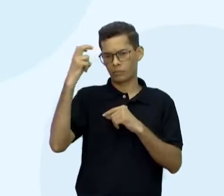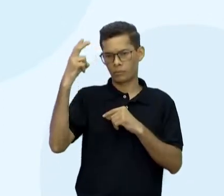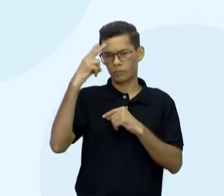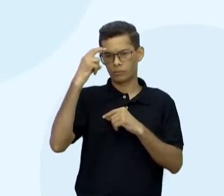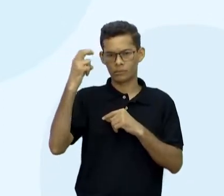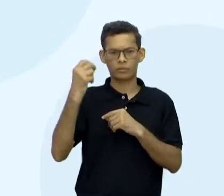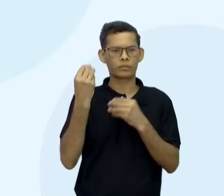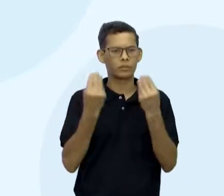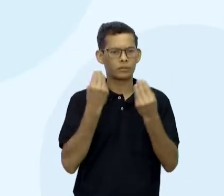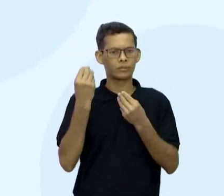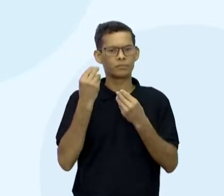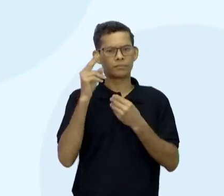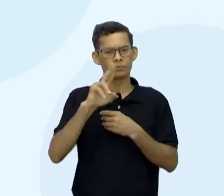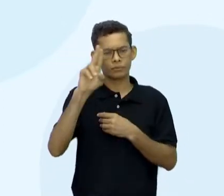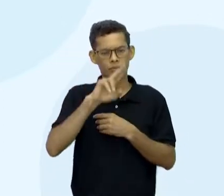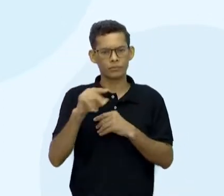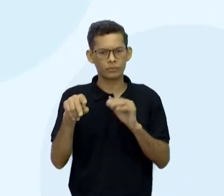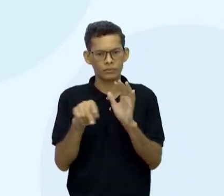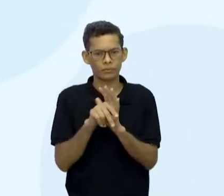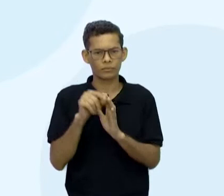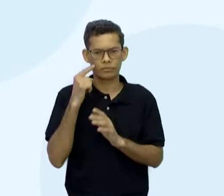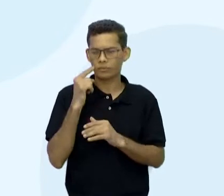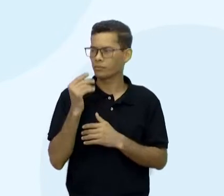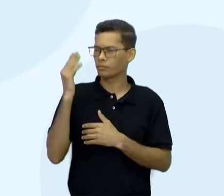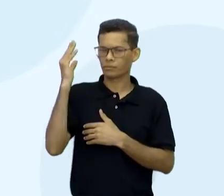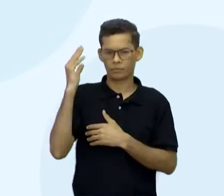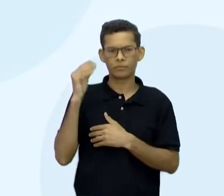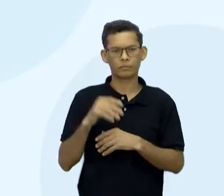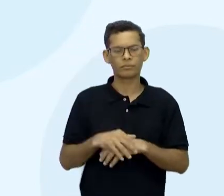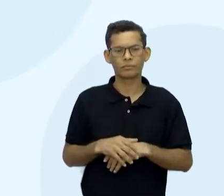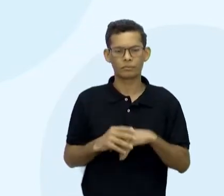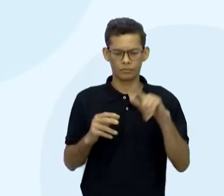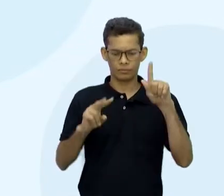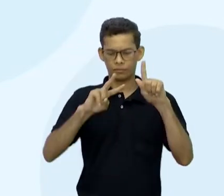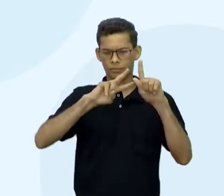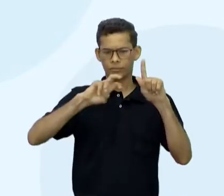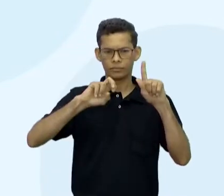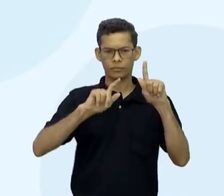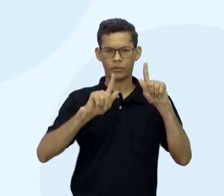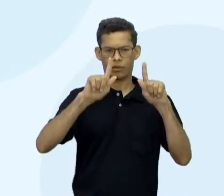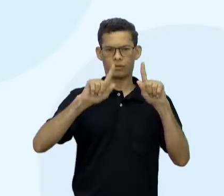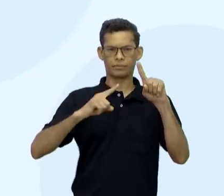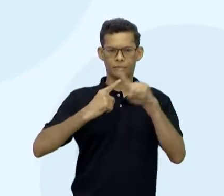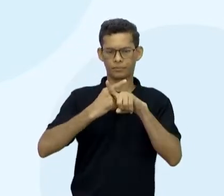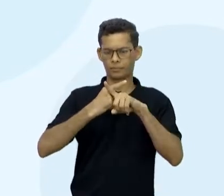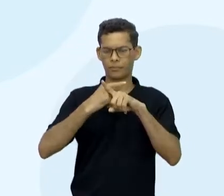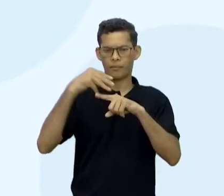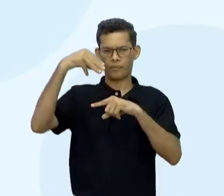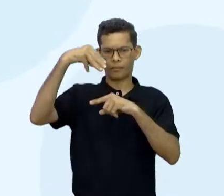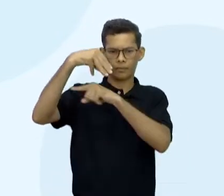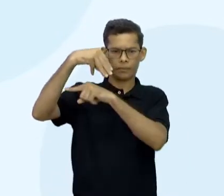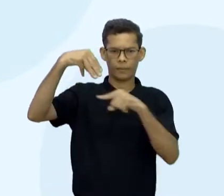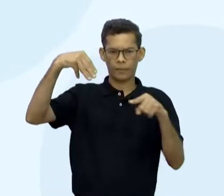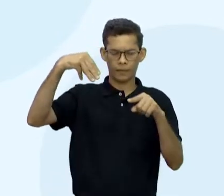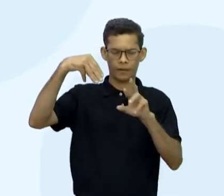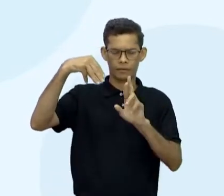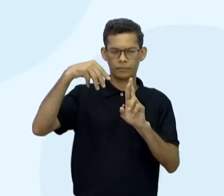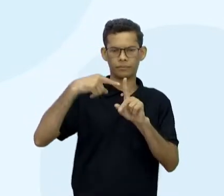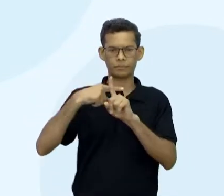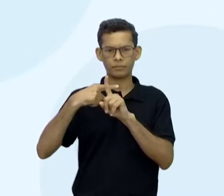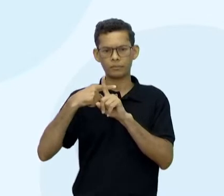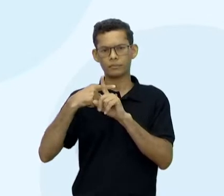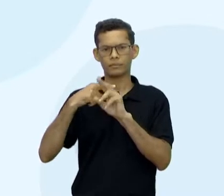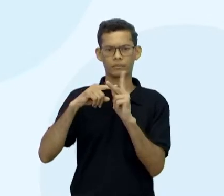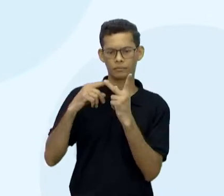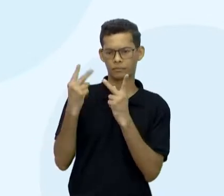Então você vai usar essa equaçãozinha aqui para calcular esse campo gravitacional quando o objeto está na altura H aqui. Aí você tem que somar com o